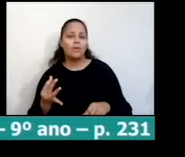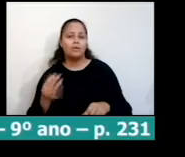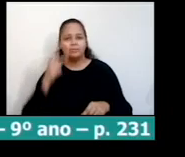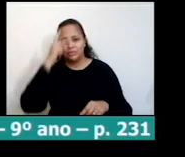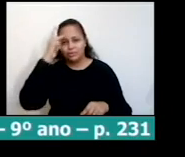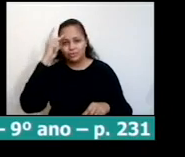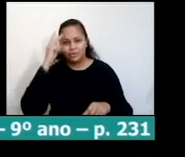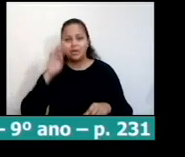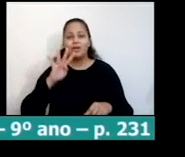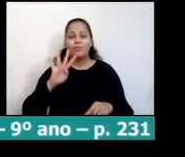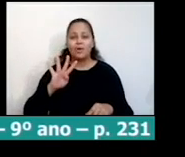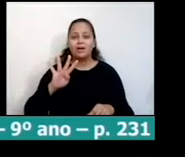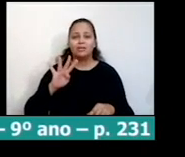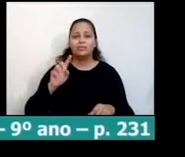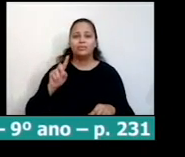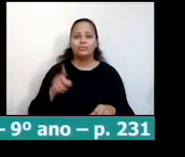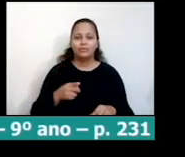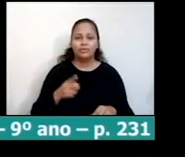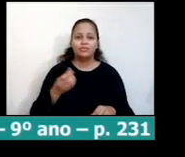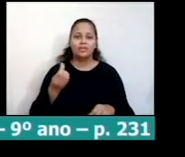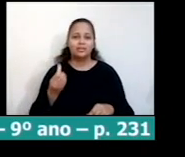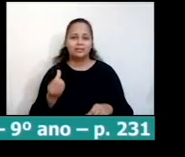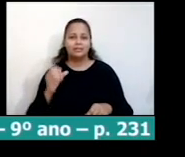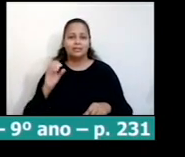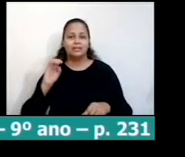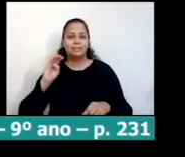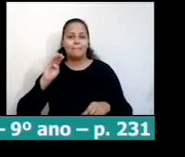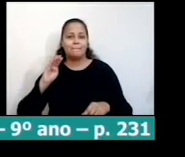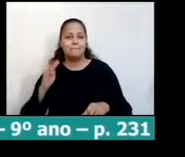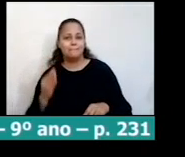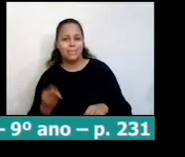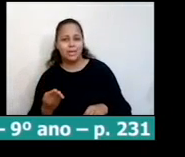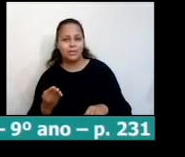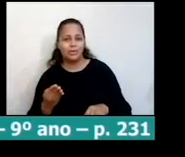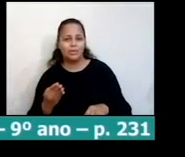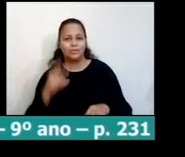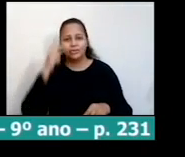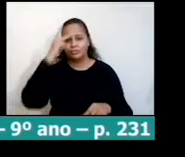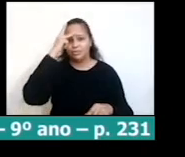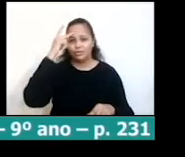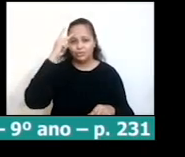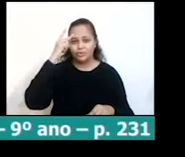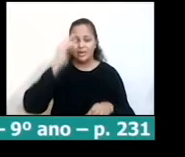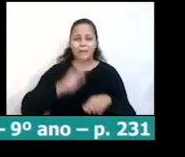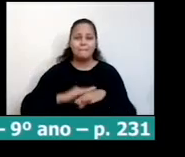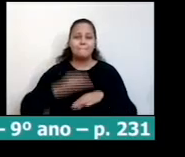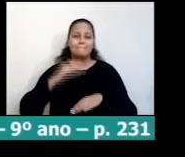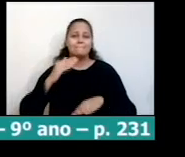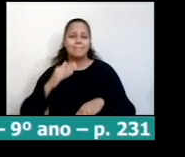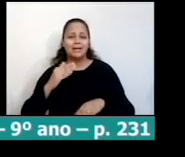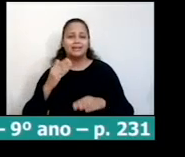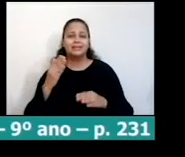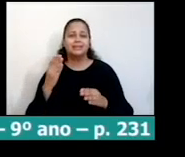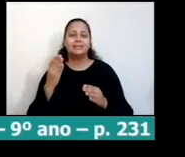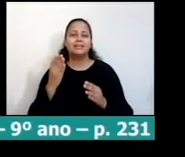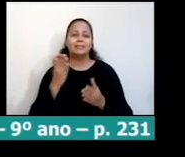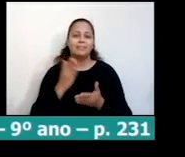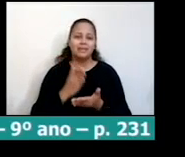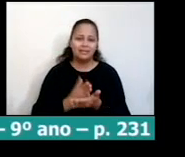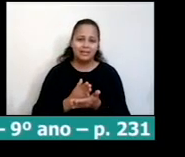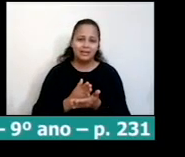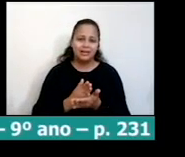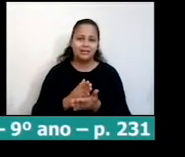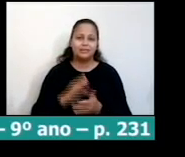habitantes? 4,6 bilhões de habitantes, dados aí de 2018. Então, mais da metade da população do nosso